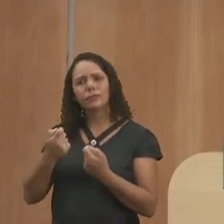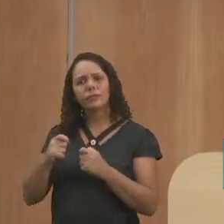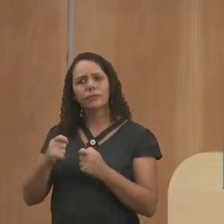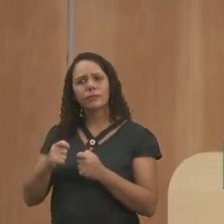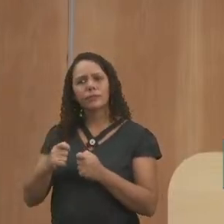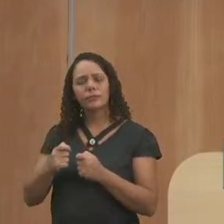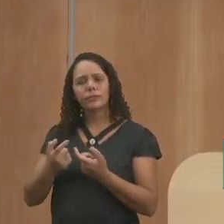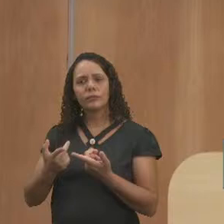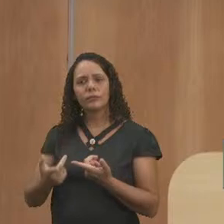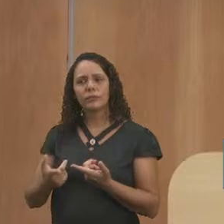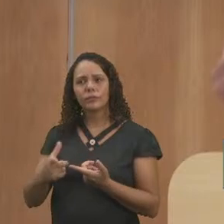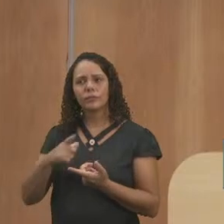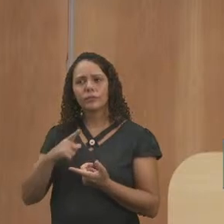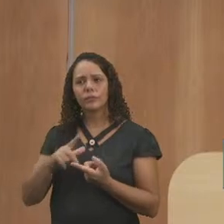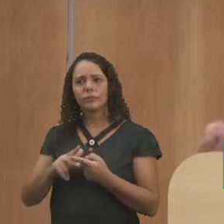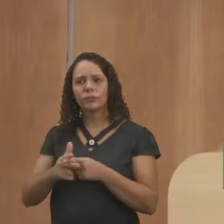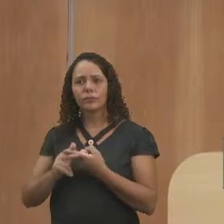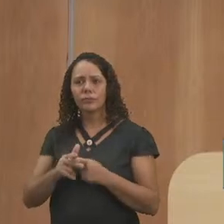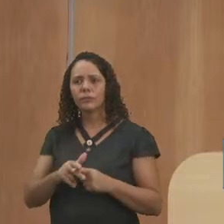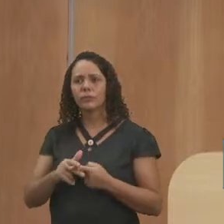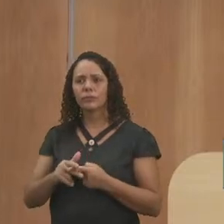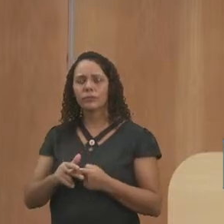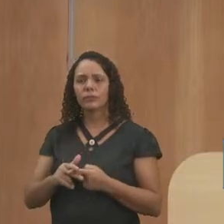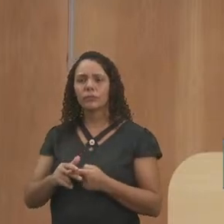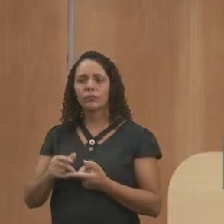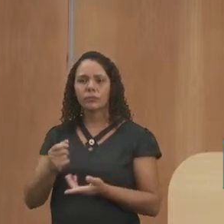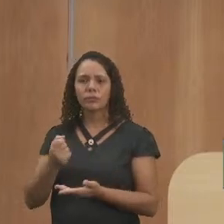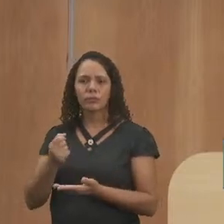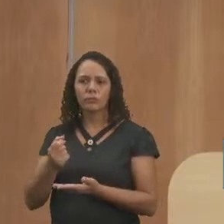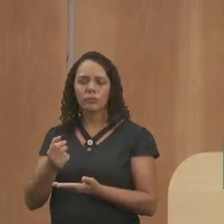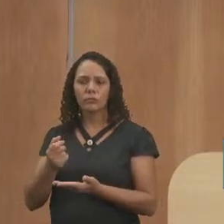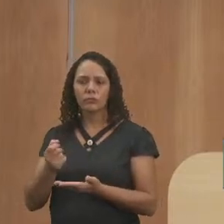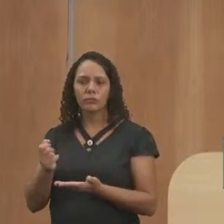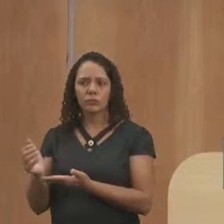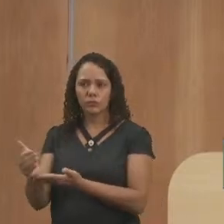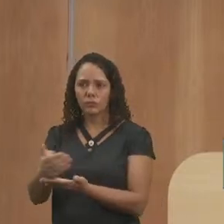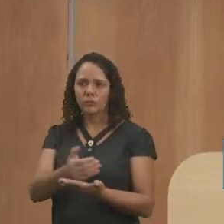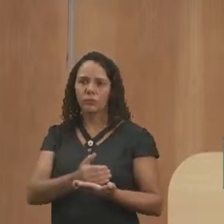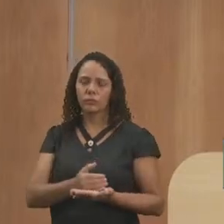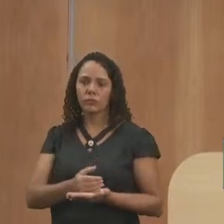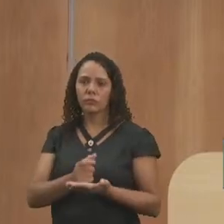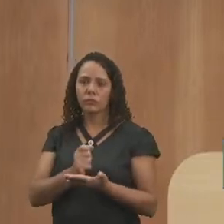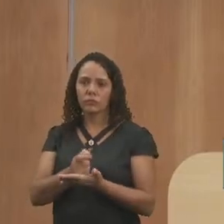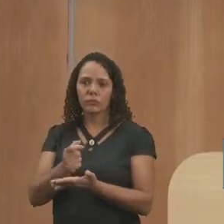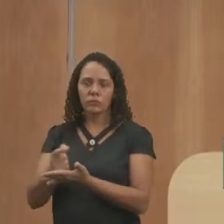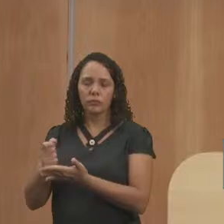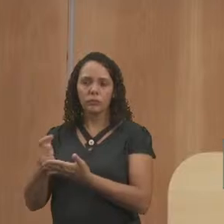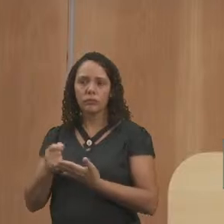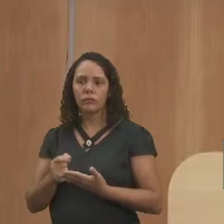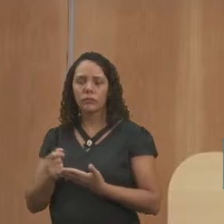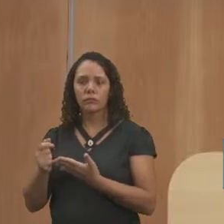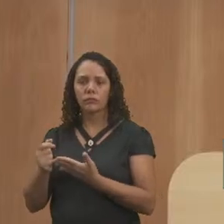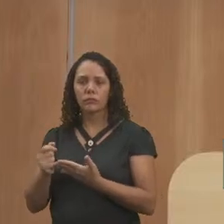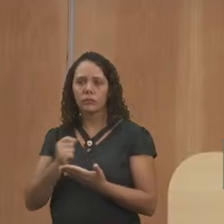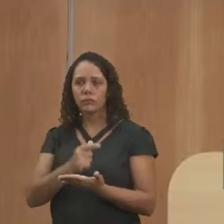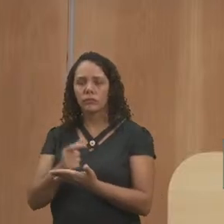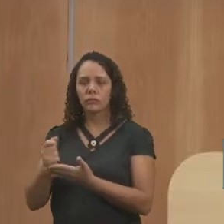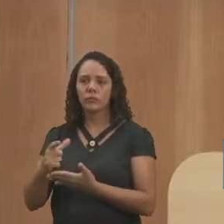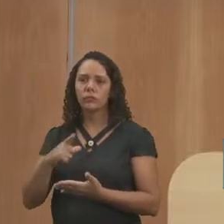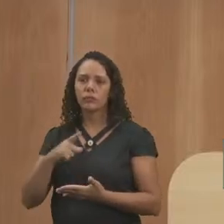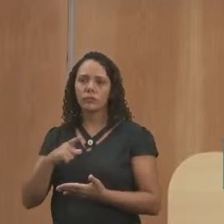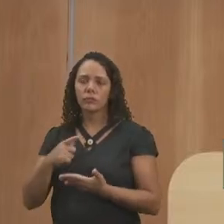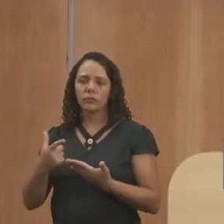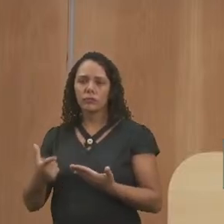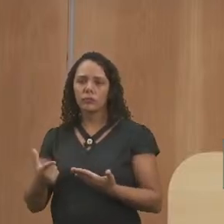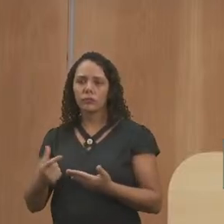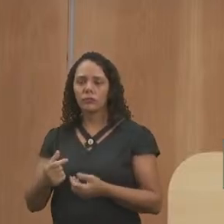ajuste fiscal, tanto pelo lado da despesa quanto pelo lado da receita, né? Então, pelo lado da despesa, a gente fez um contingenciamento, a